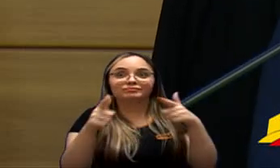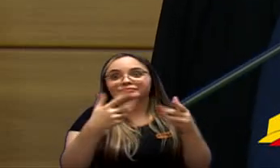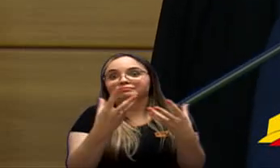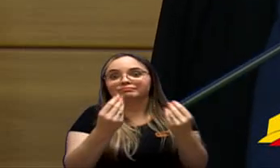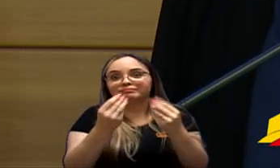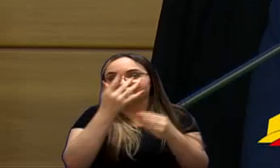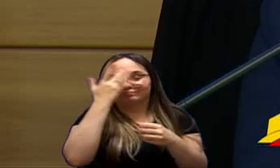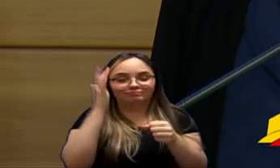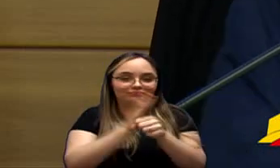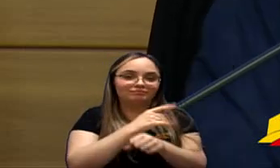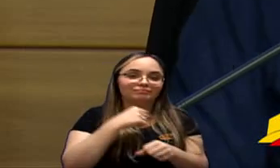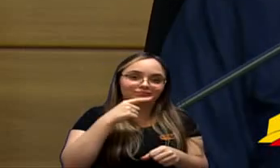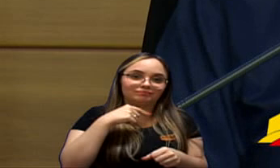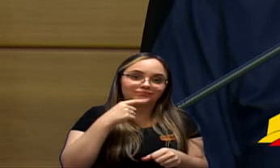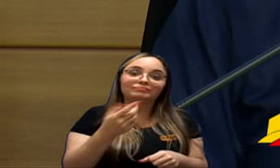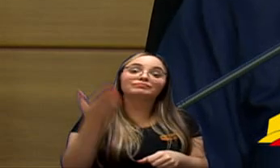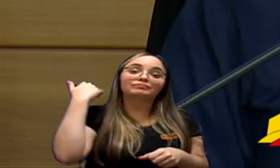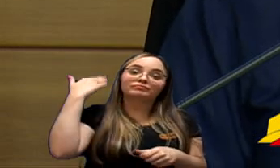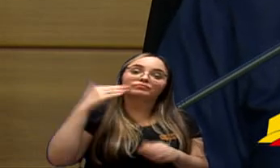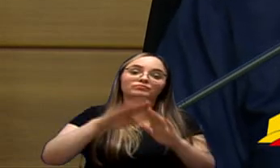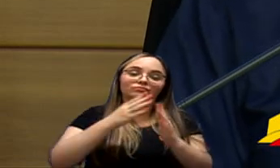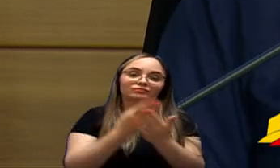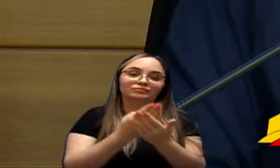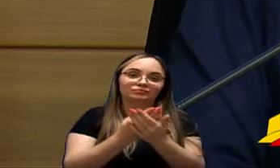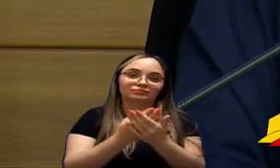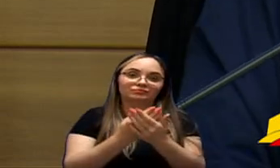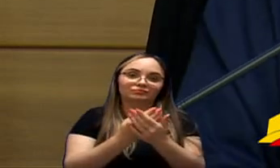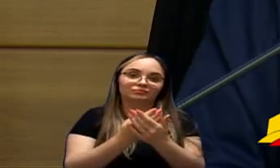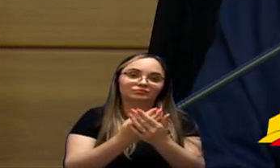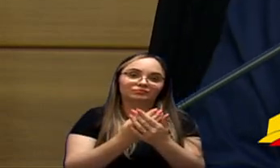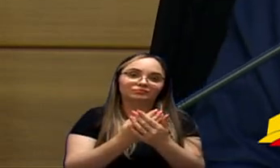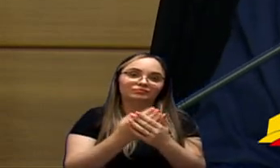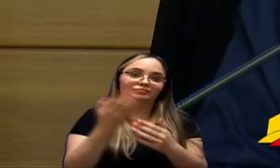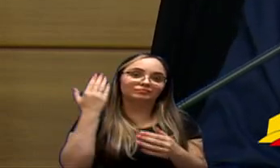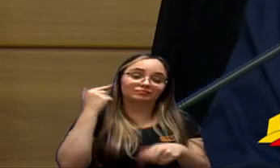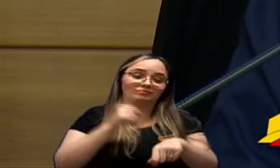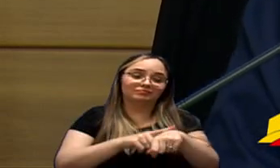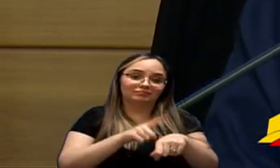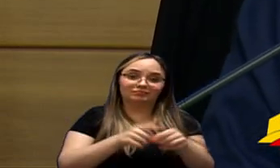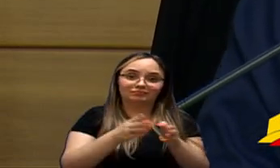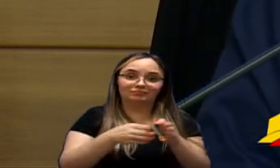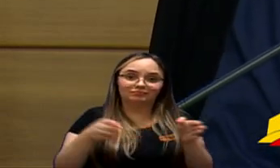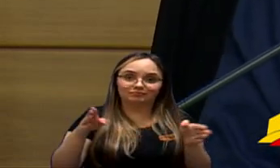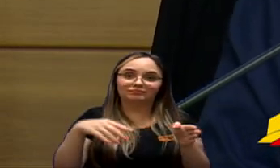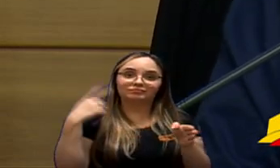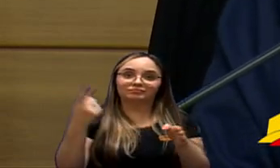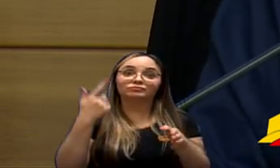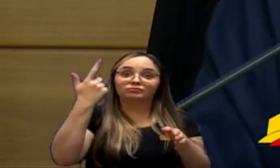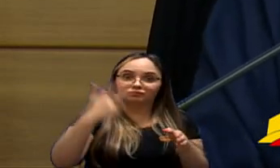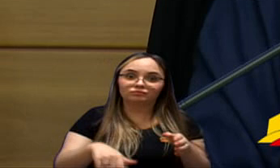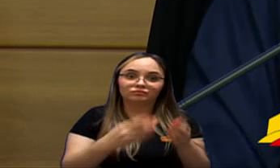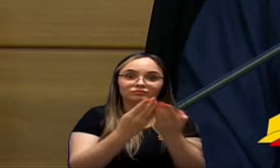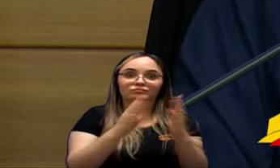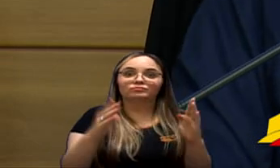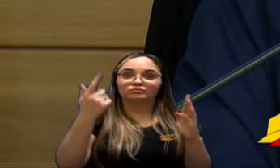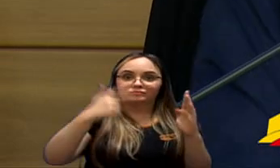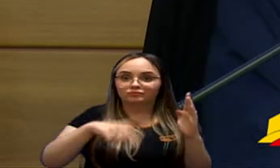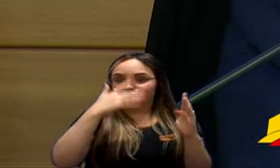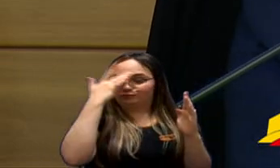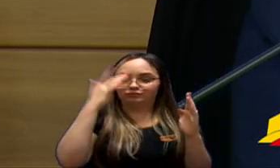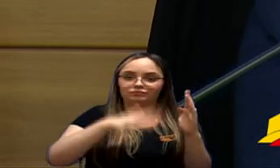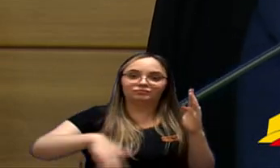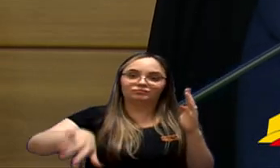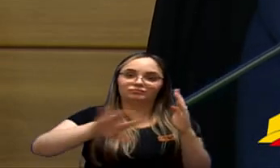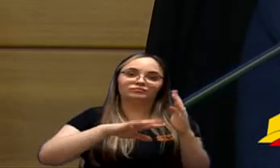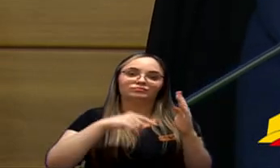ofertado no passado, devido ao lapso temporal, não permite mais que você oferte, até porque ele não pode ser aberto à população se